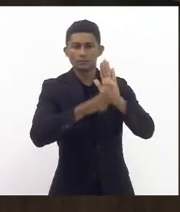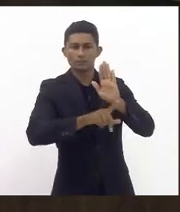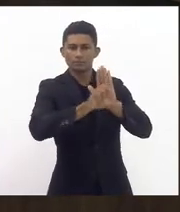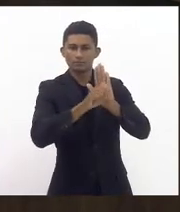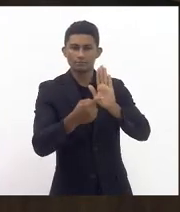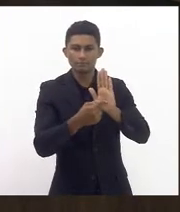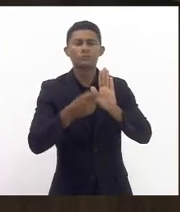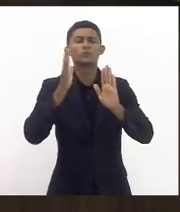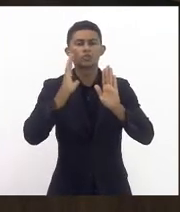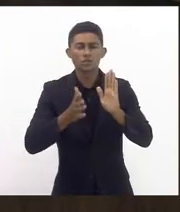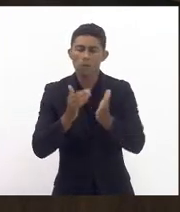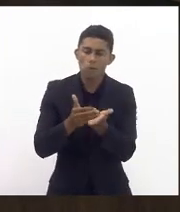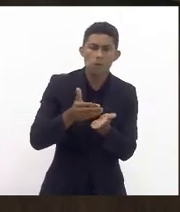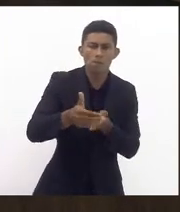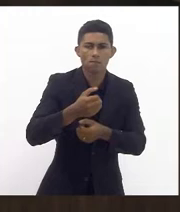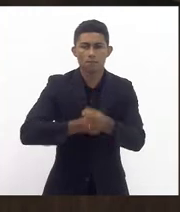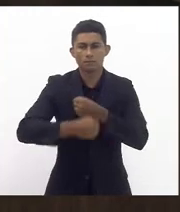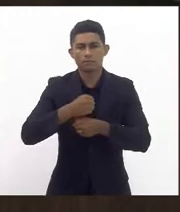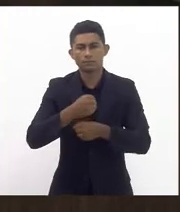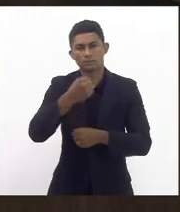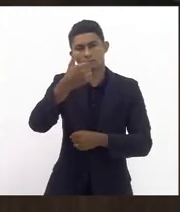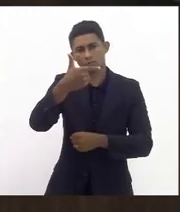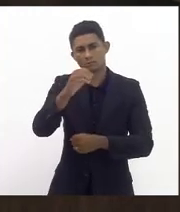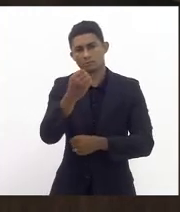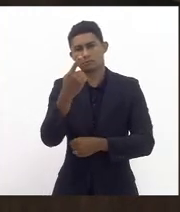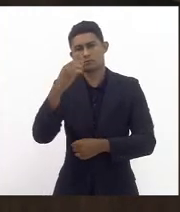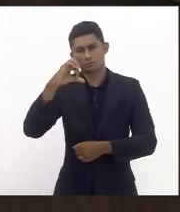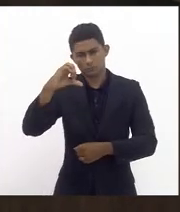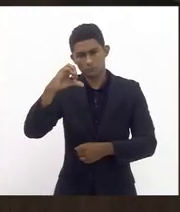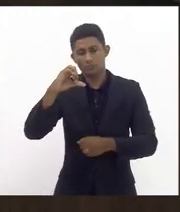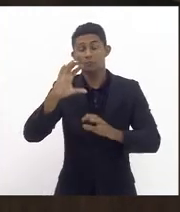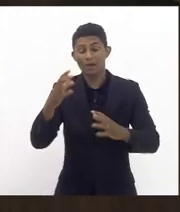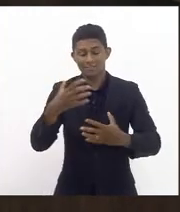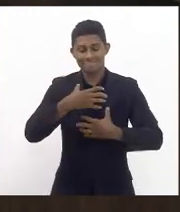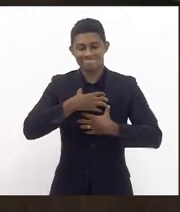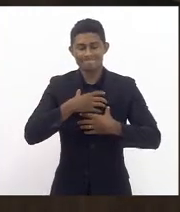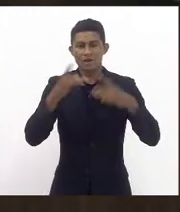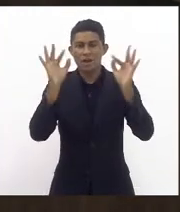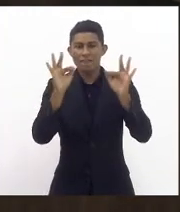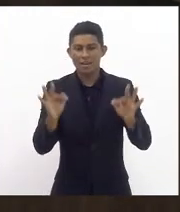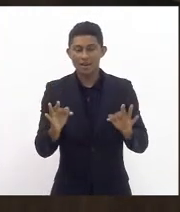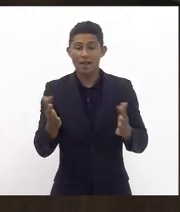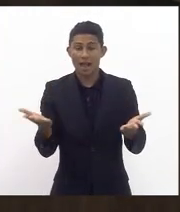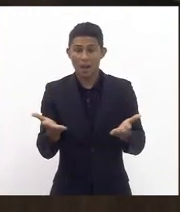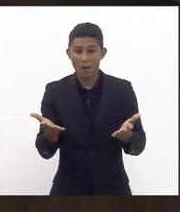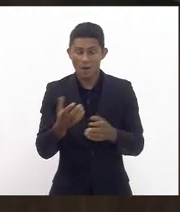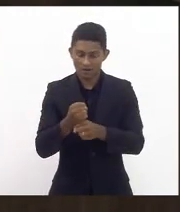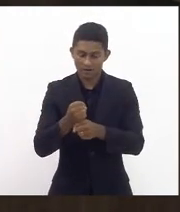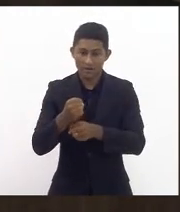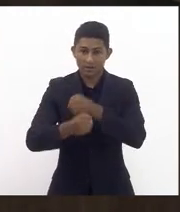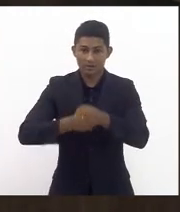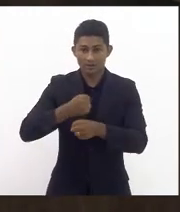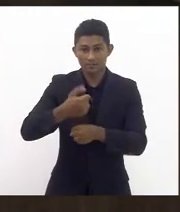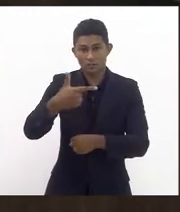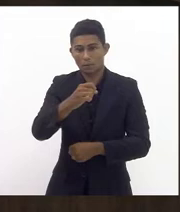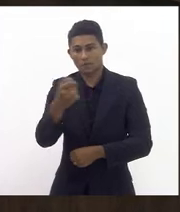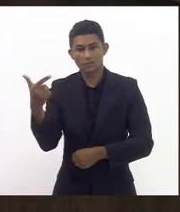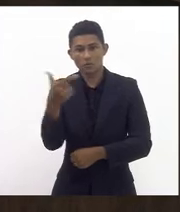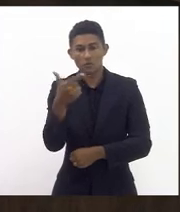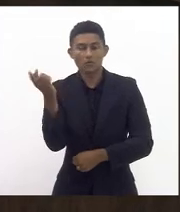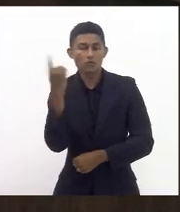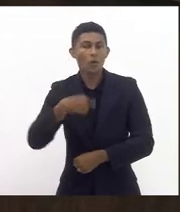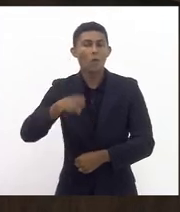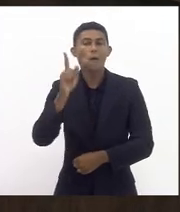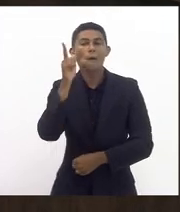começou a tramitar aqui em 2019, mas fico feliz que agora, em 2022, finalmente, a gente tenha conseguido trazer